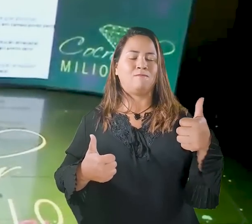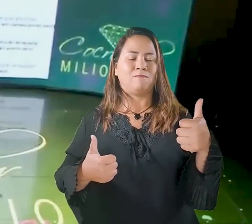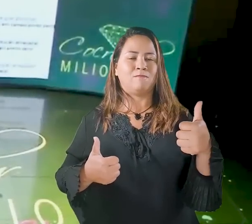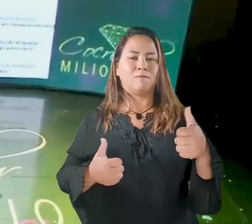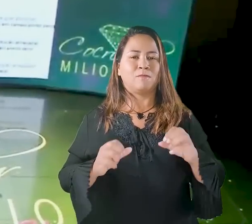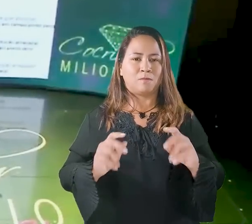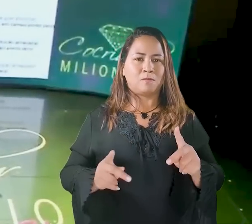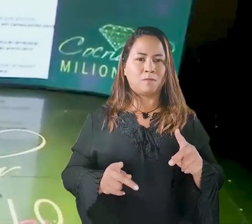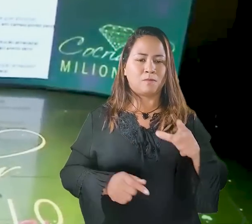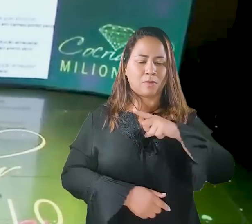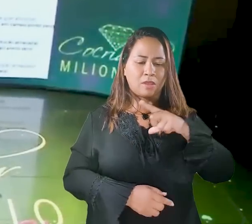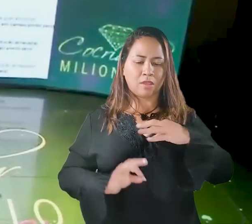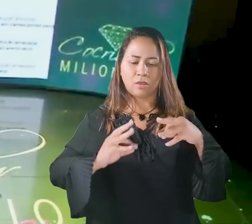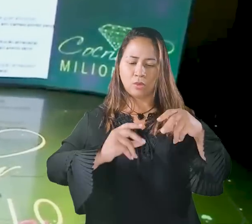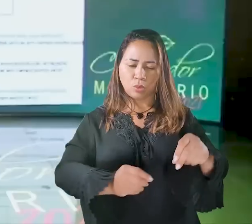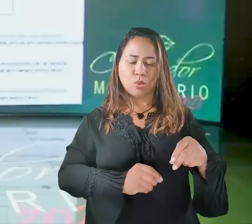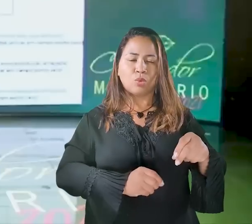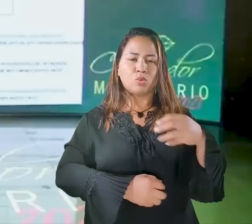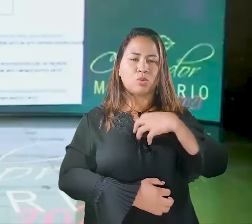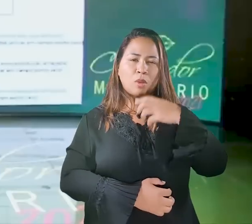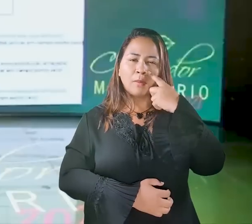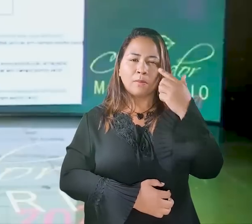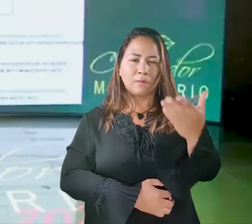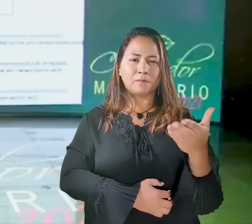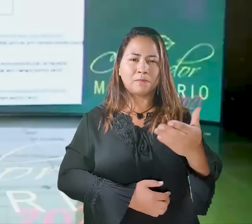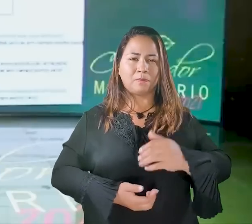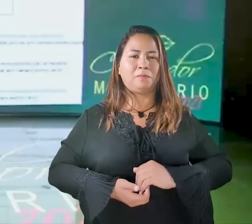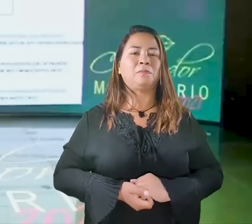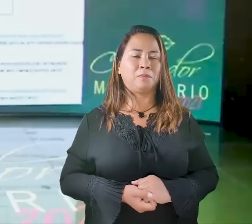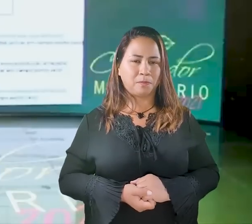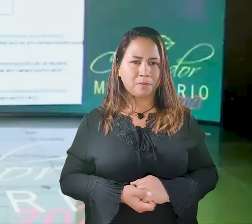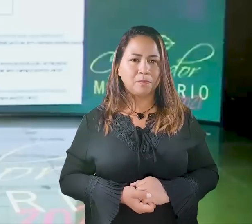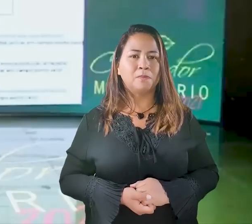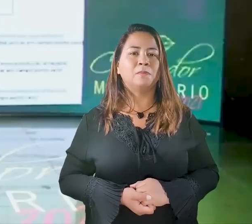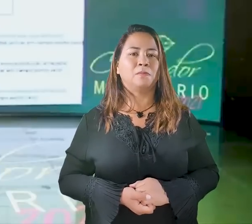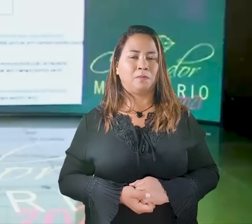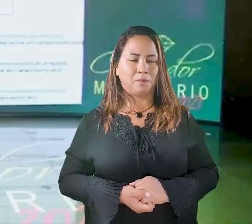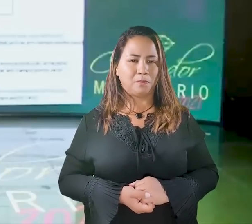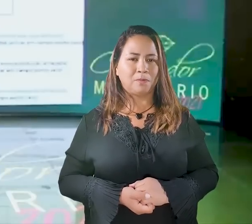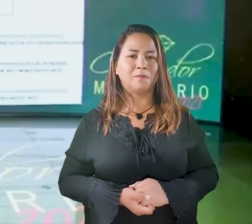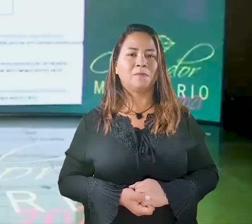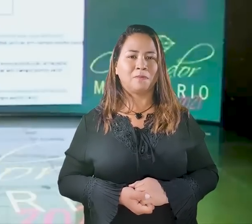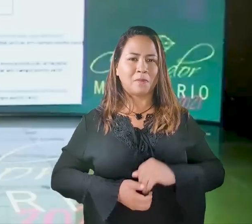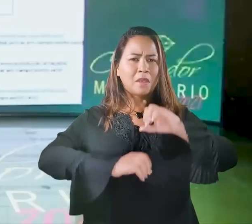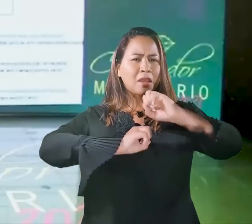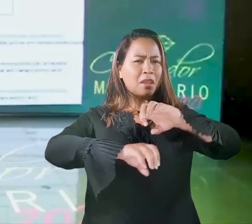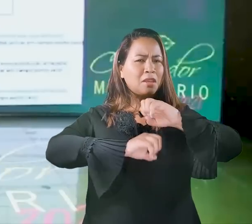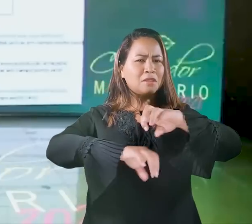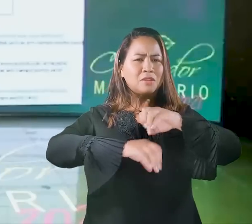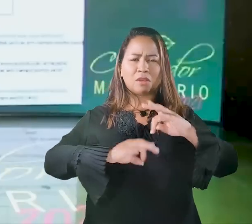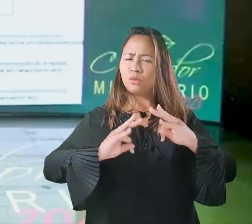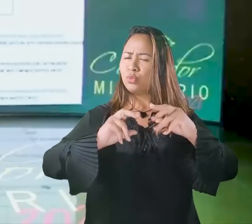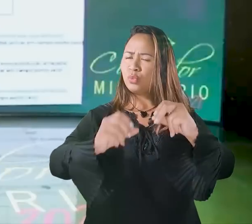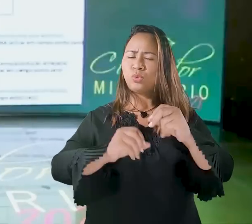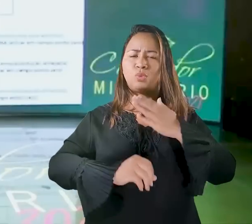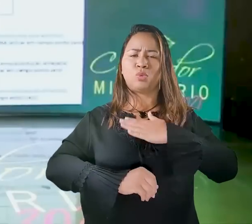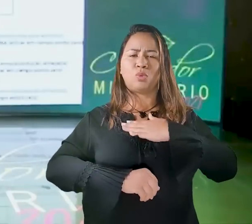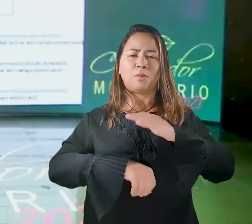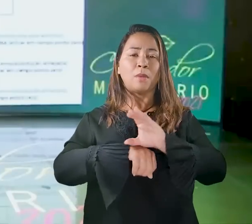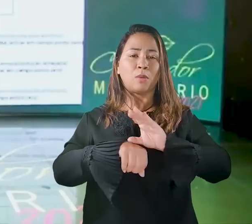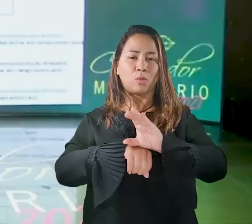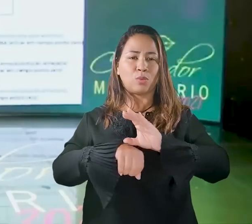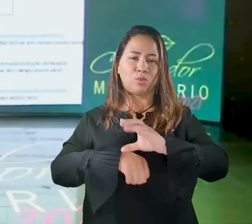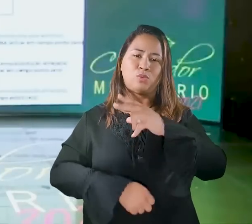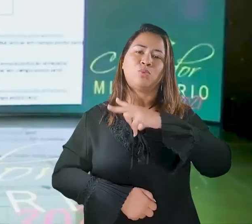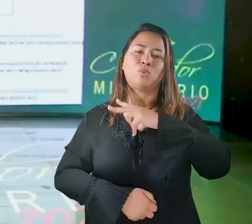sobrancelha, no cantinho do olho, meridiano bem no meio do olho, na aula, gente. Na aula eu tenho lá, né, o meu